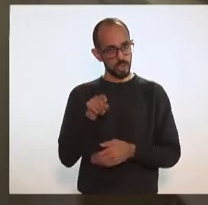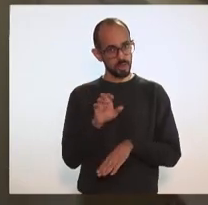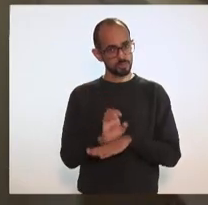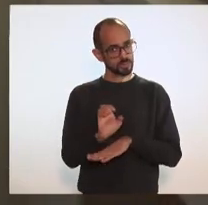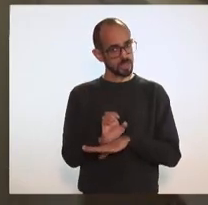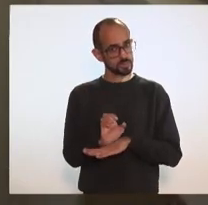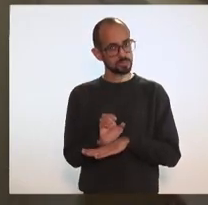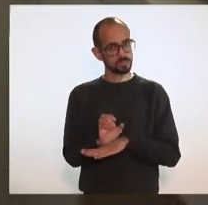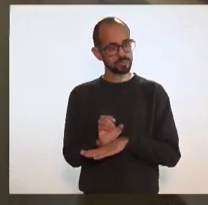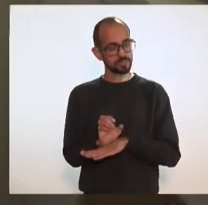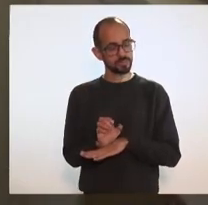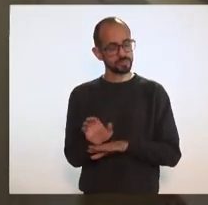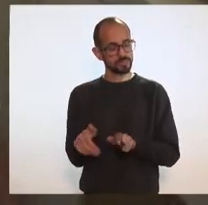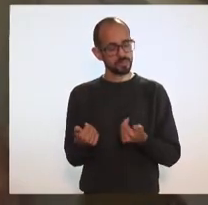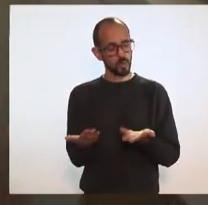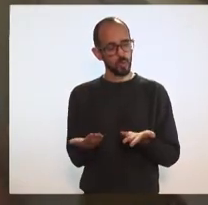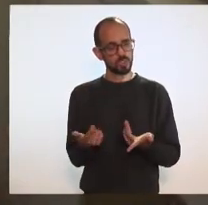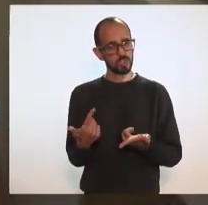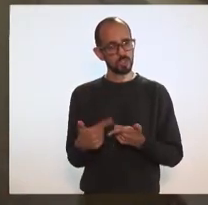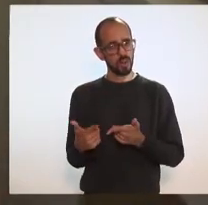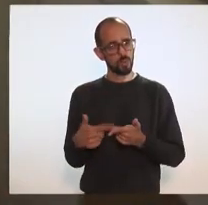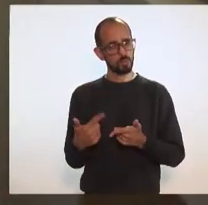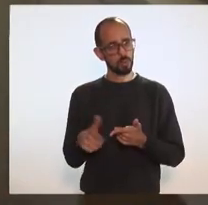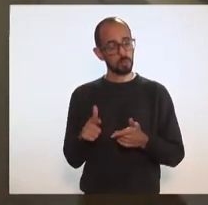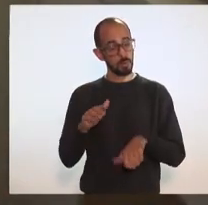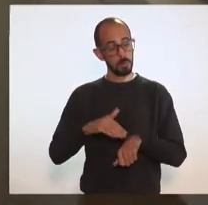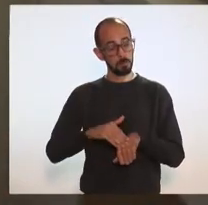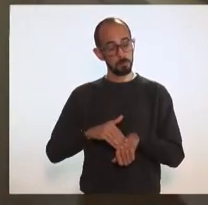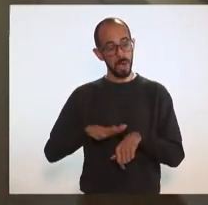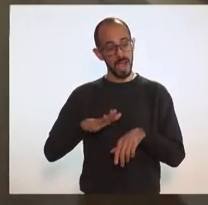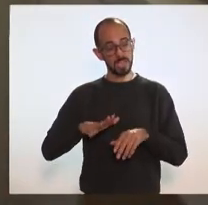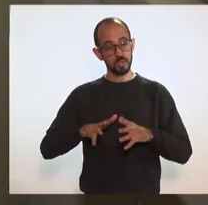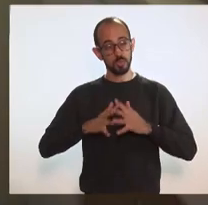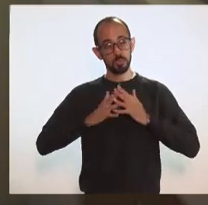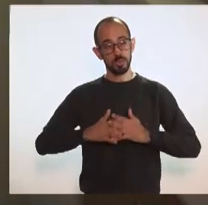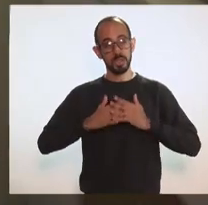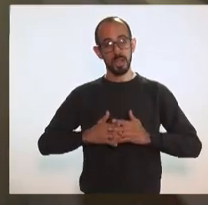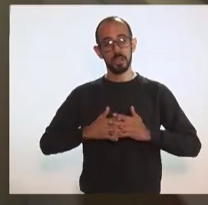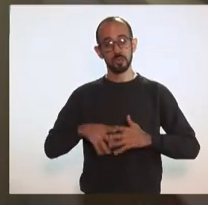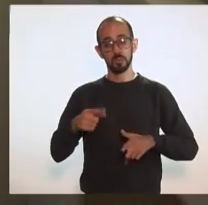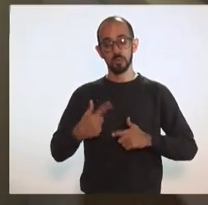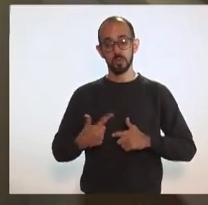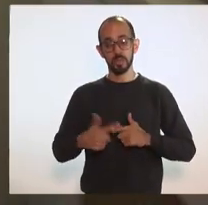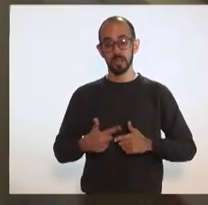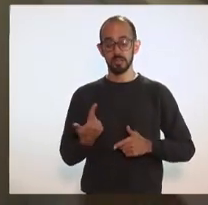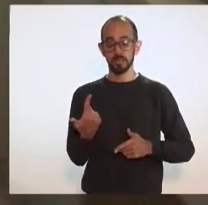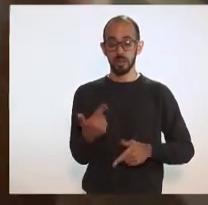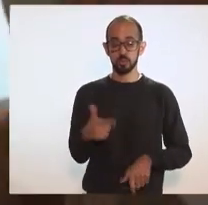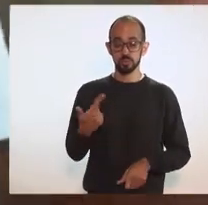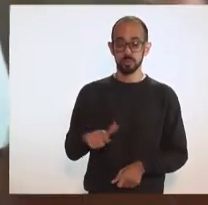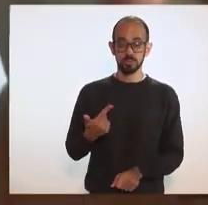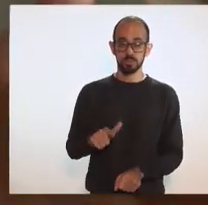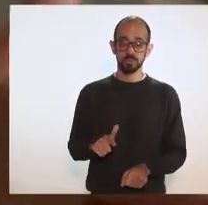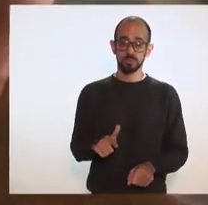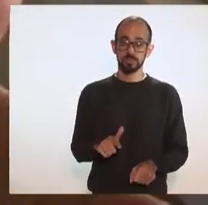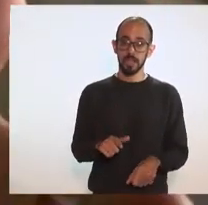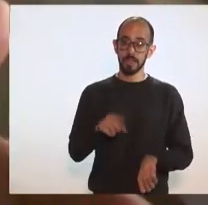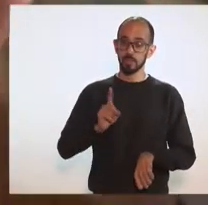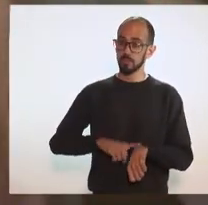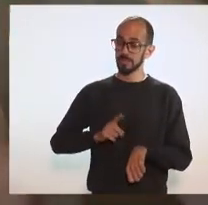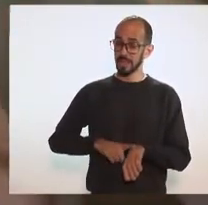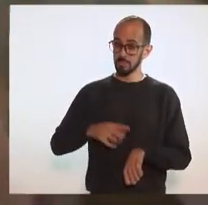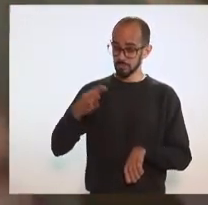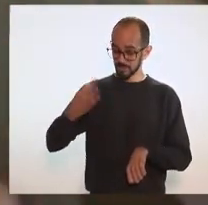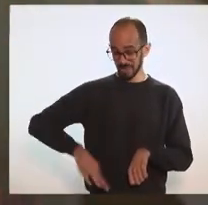numa situação cada vez mais difícil porque não se toma no tempo devido